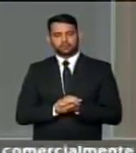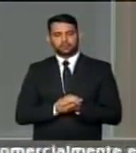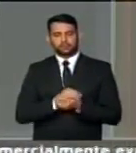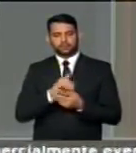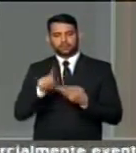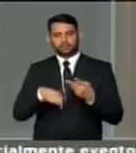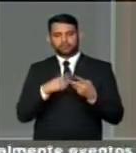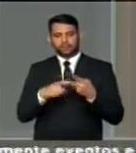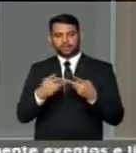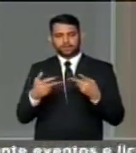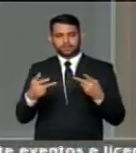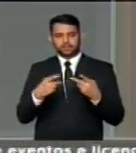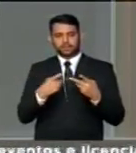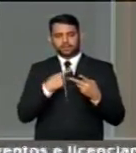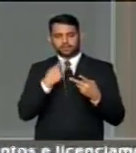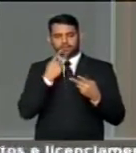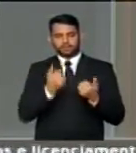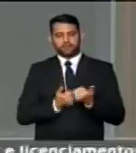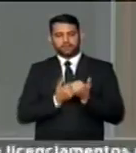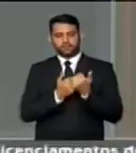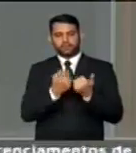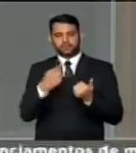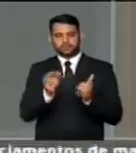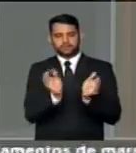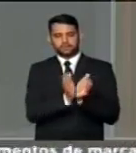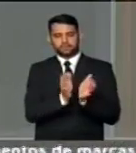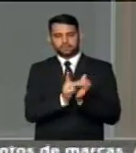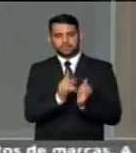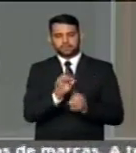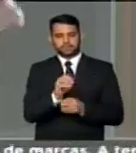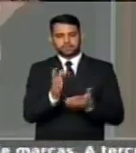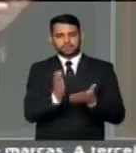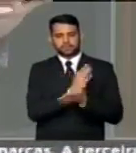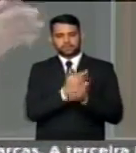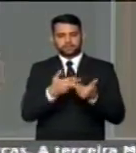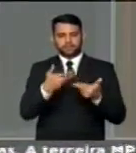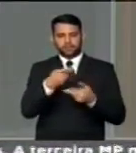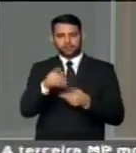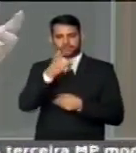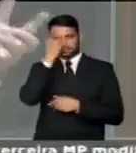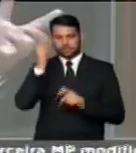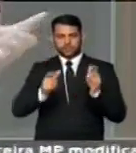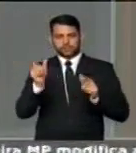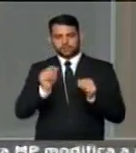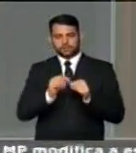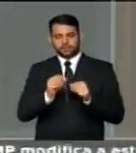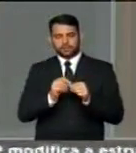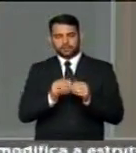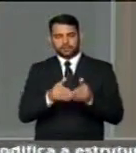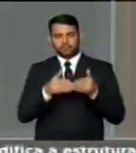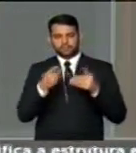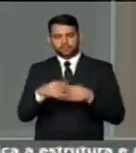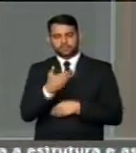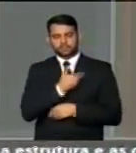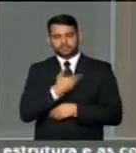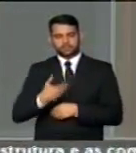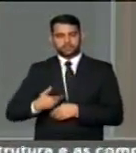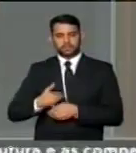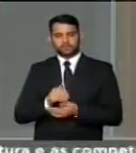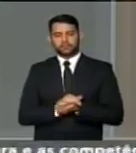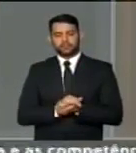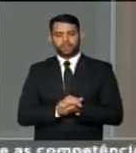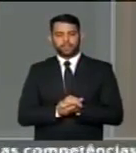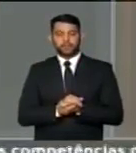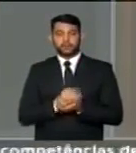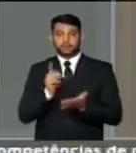E mais que isso, que contou com apoio somente do seu partido e de algumas outras pessoas que têm favores desse governo.